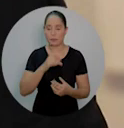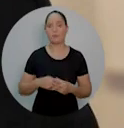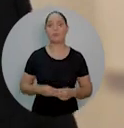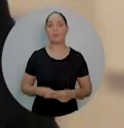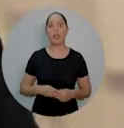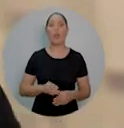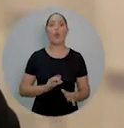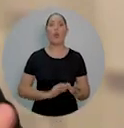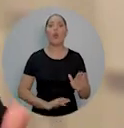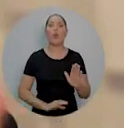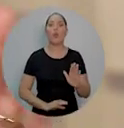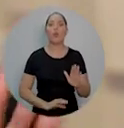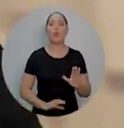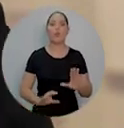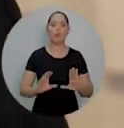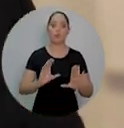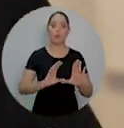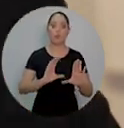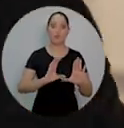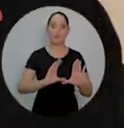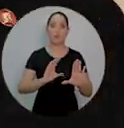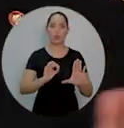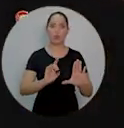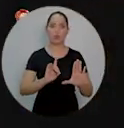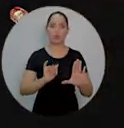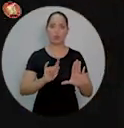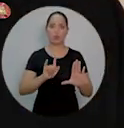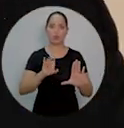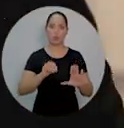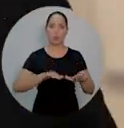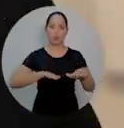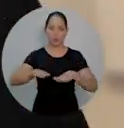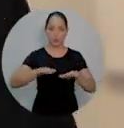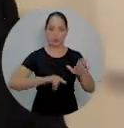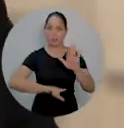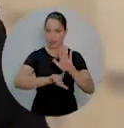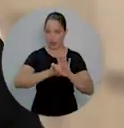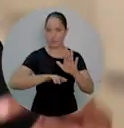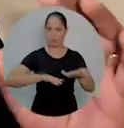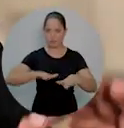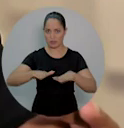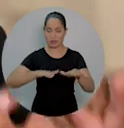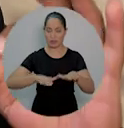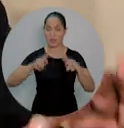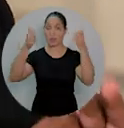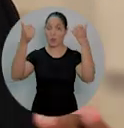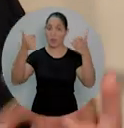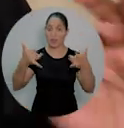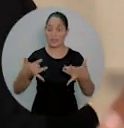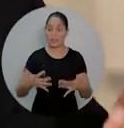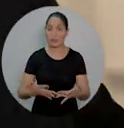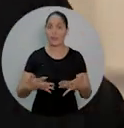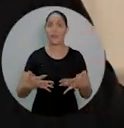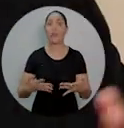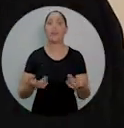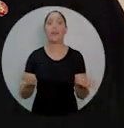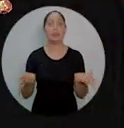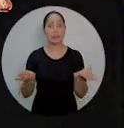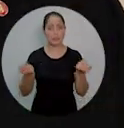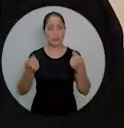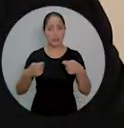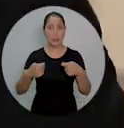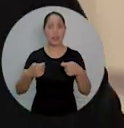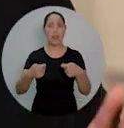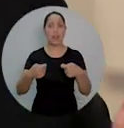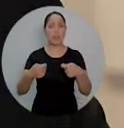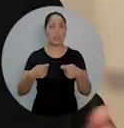exemplo. O Código de Trânsito, ele prevê num dos artigos, não lembro de cabeça qual, que o transporte de passageiros sem autorização da